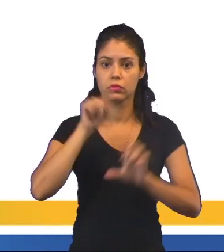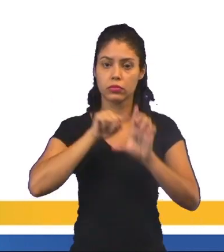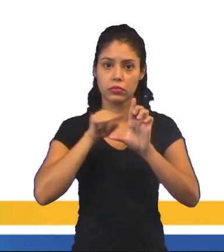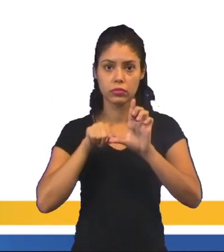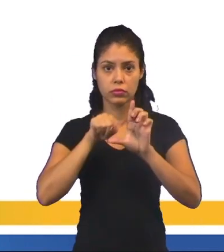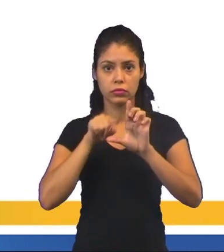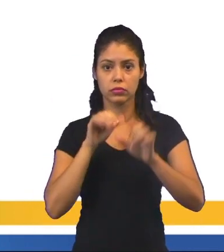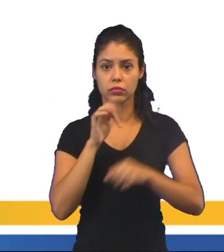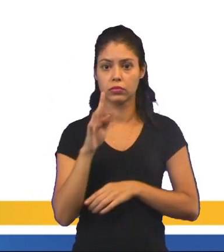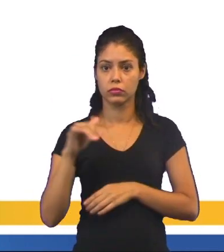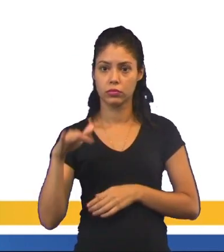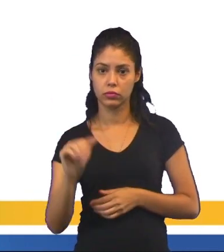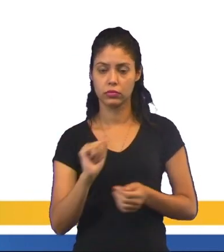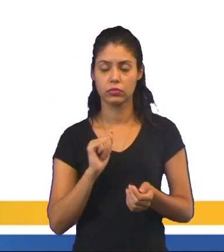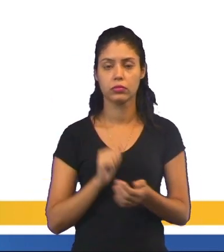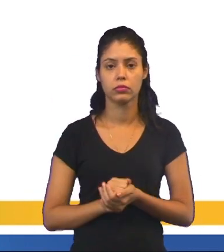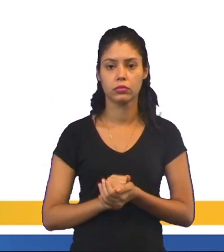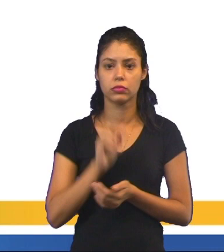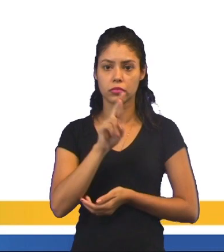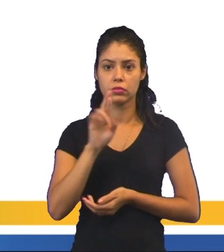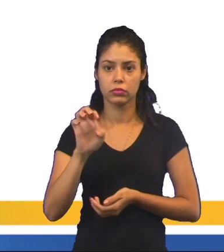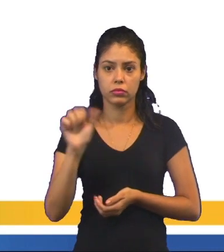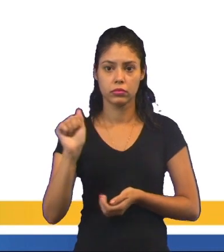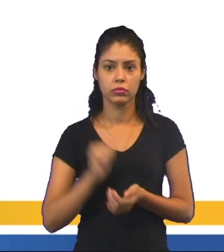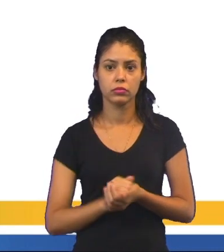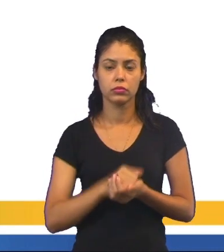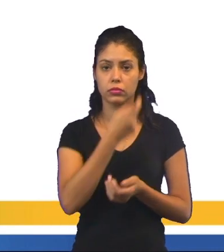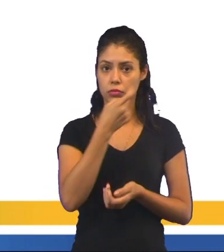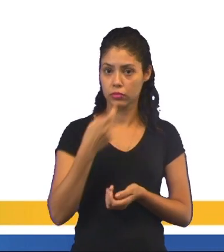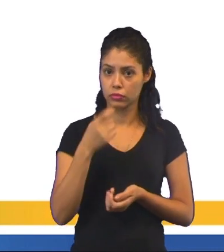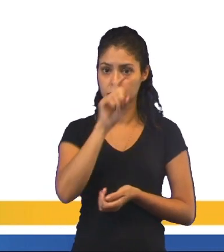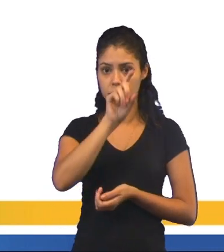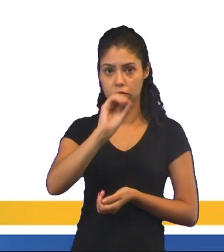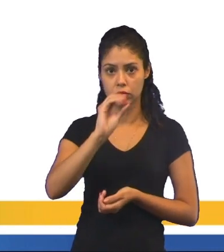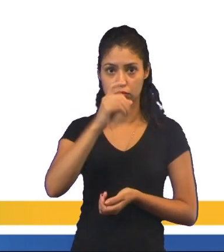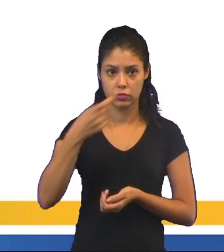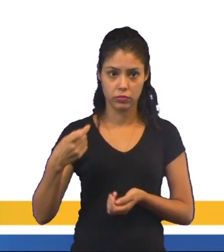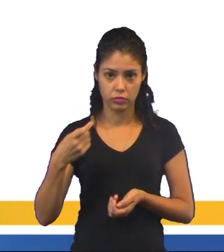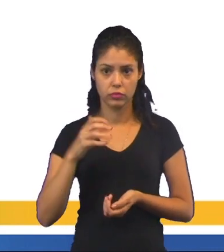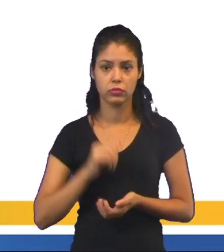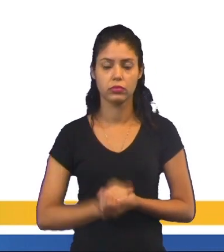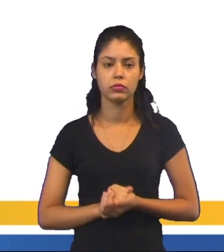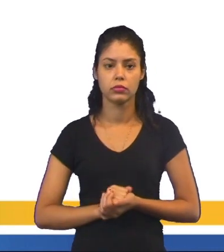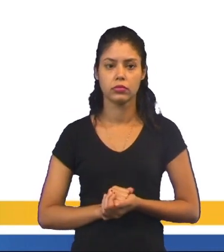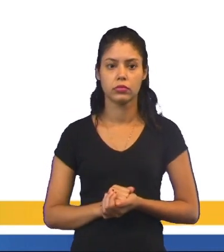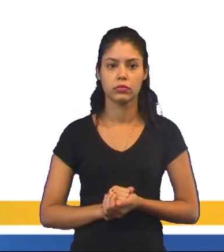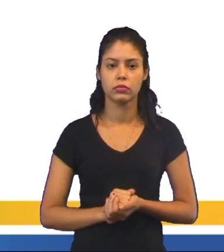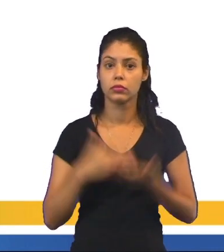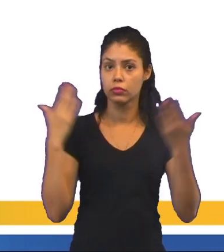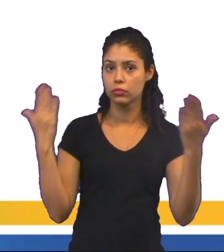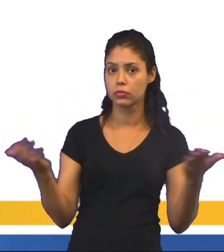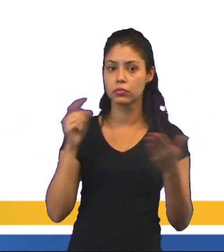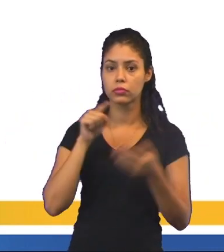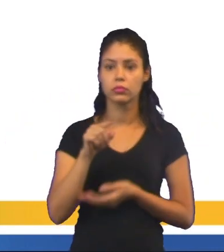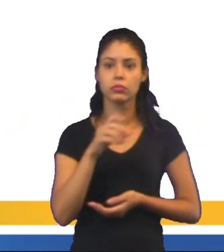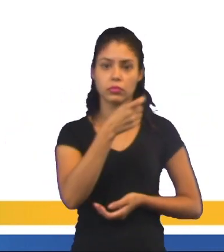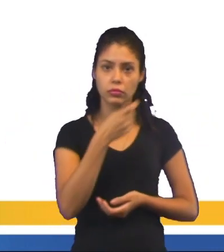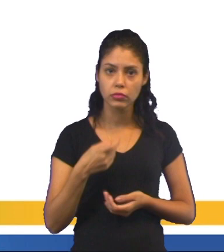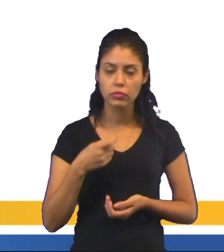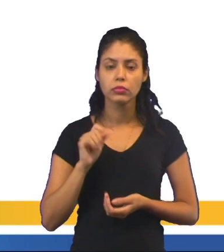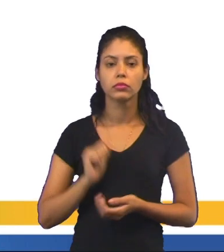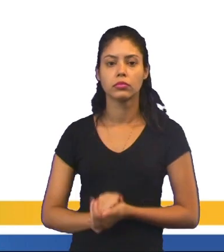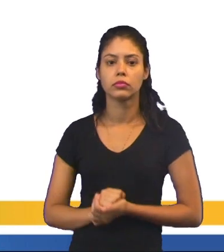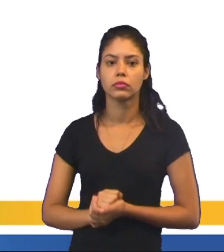sabendo que o valor do ângulo formado com a reta e o eixo de 0 a x ou seja o